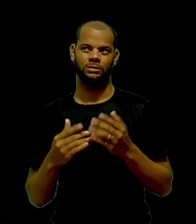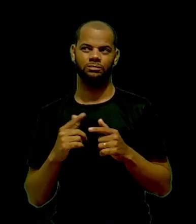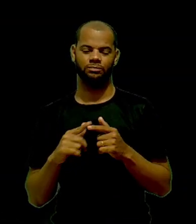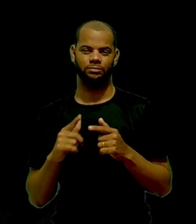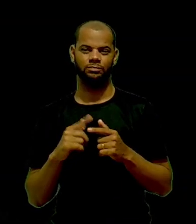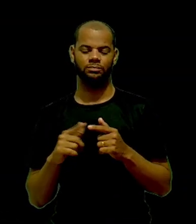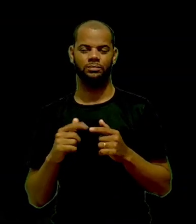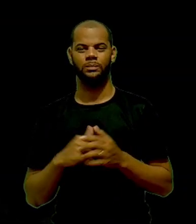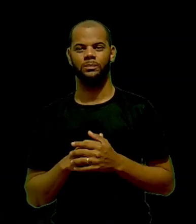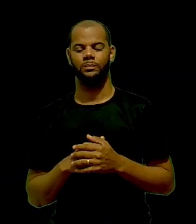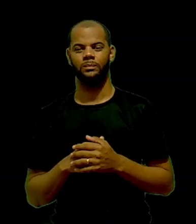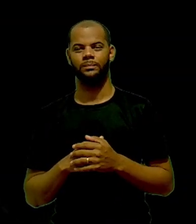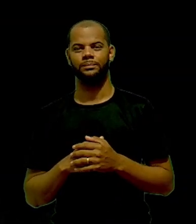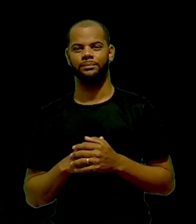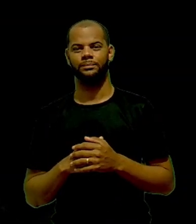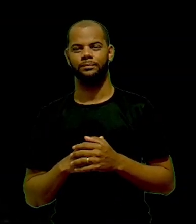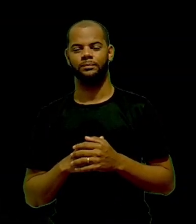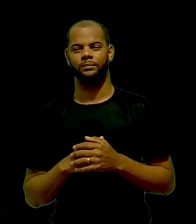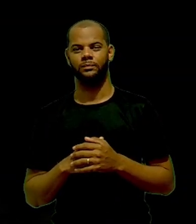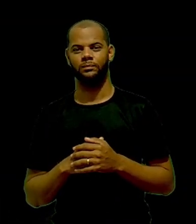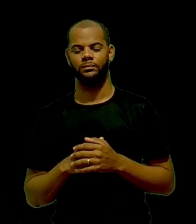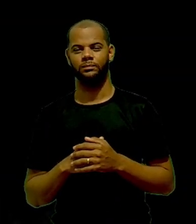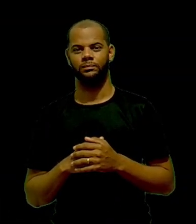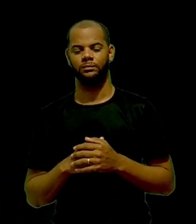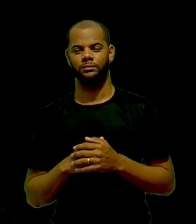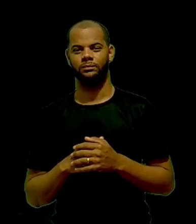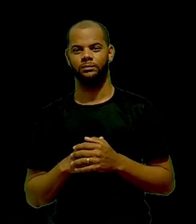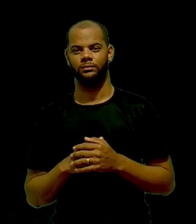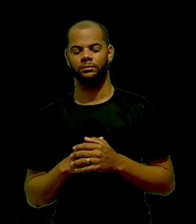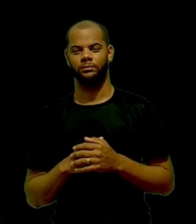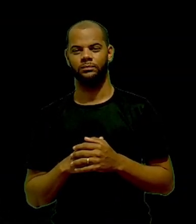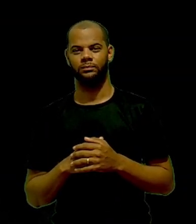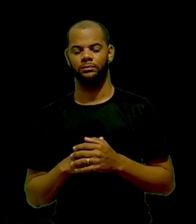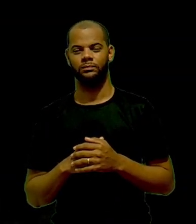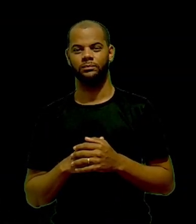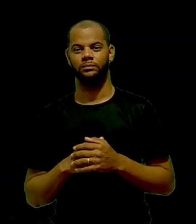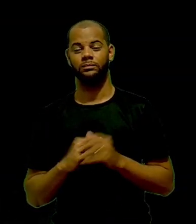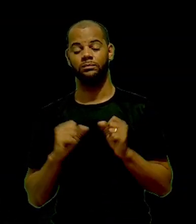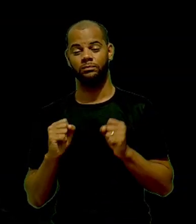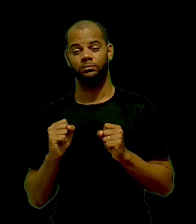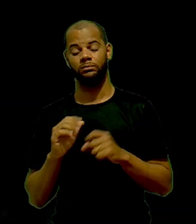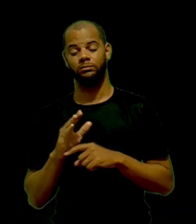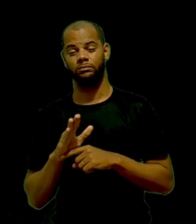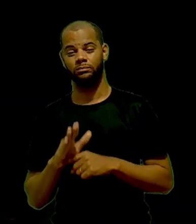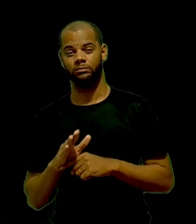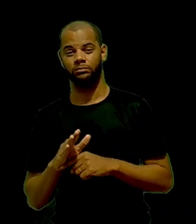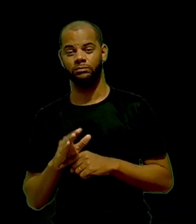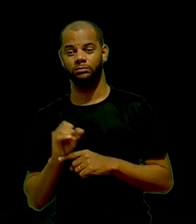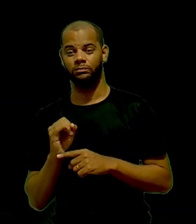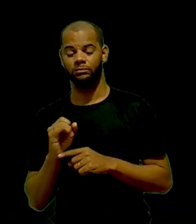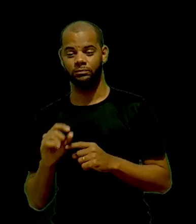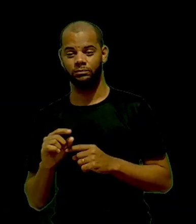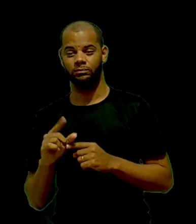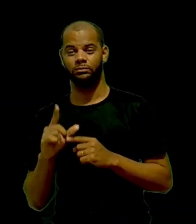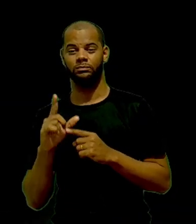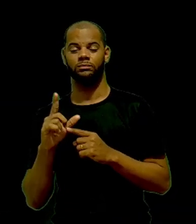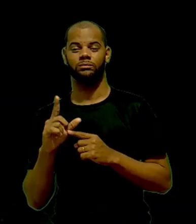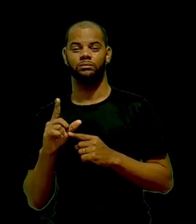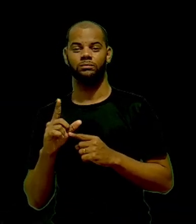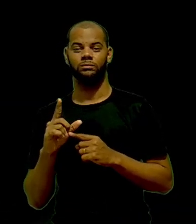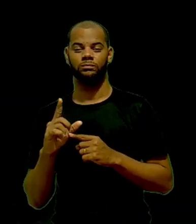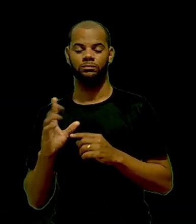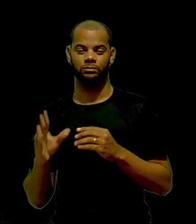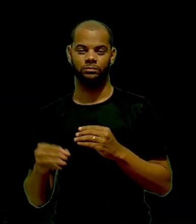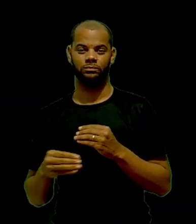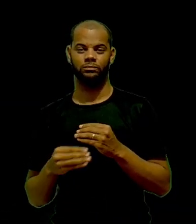equipamentos. Esse sistema de armazenamento de energia em baterias pode ajudar a controlar. Se a tensão está muito alta, eu coloco a